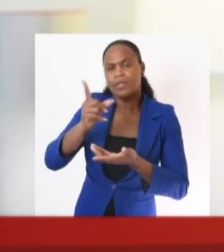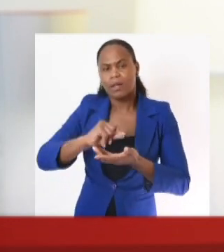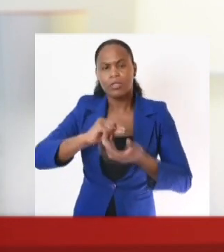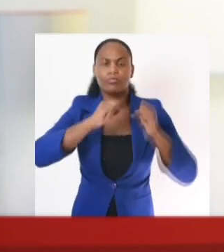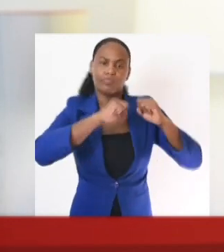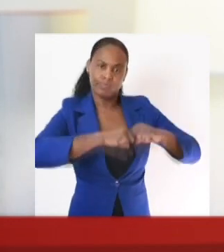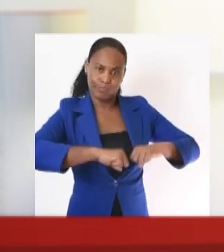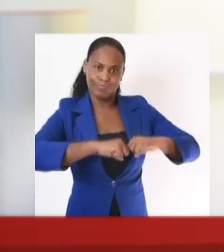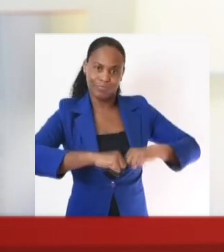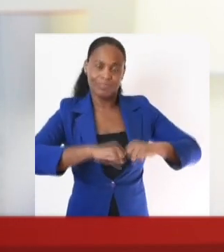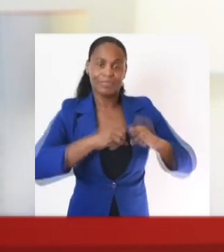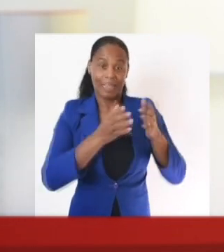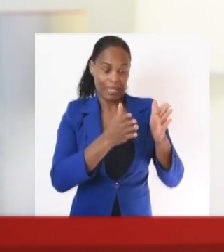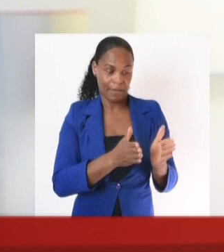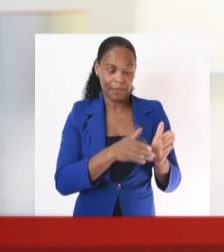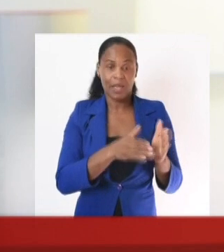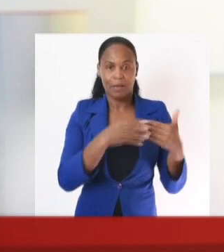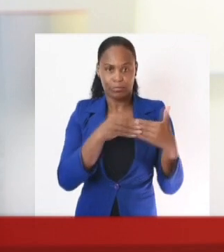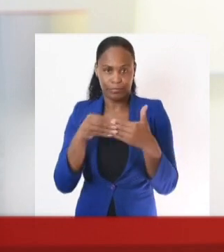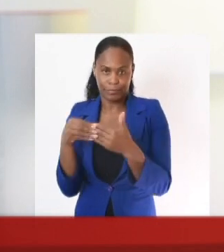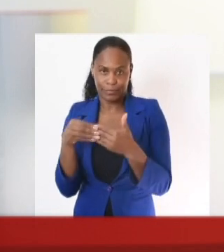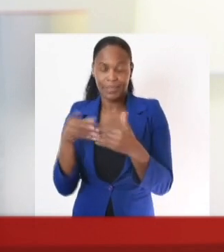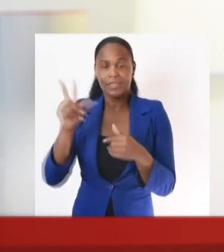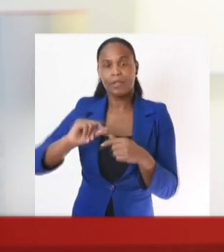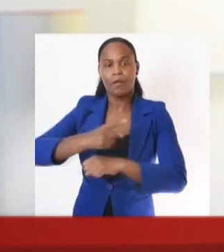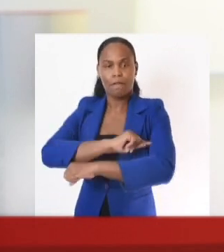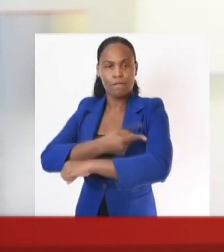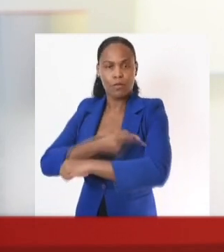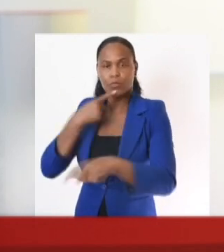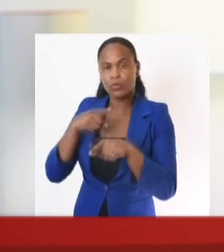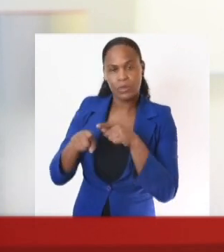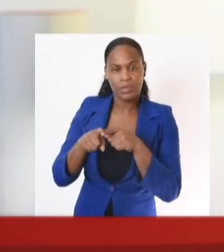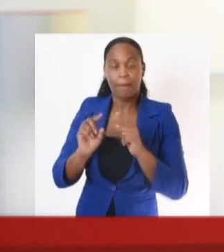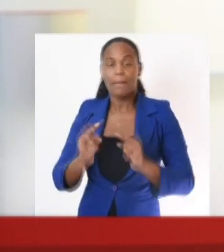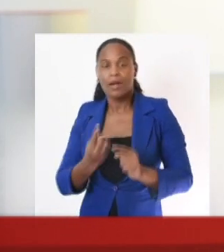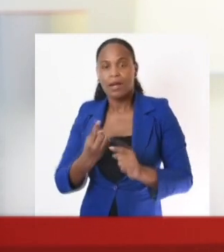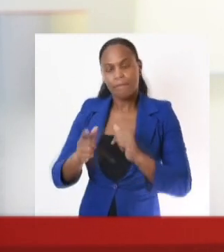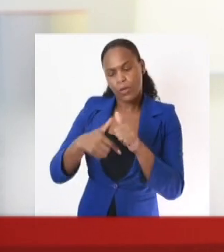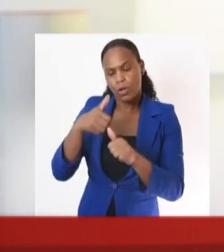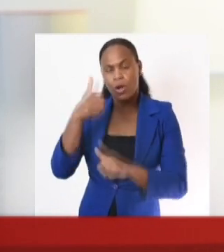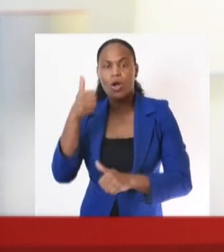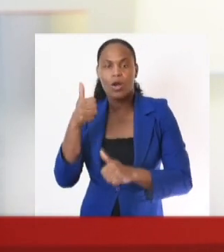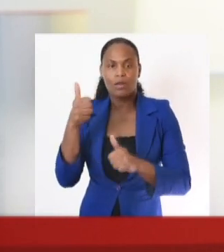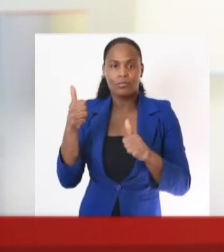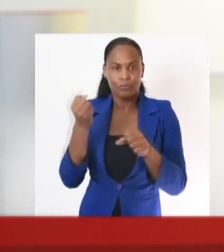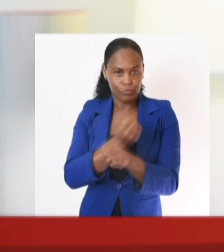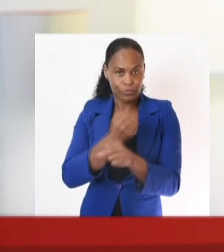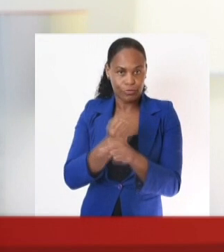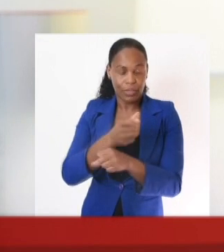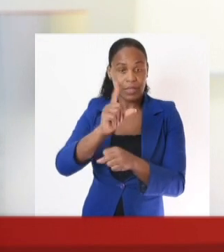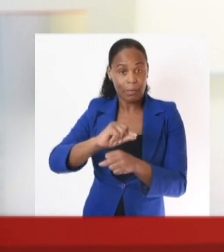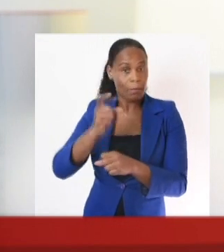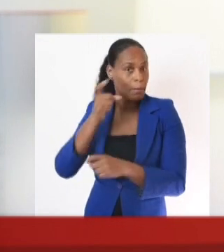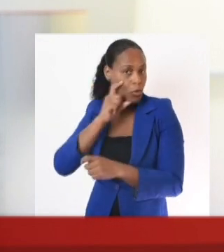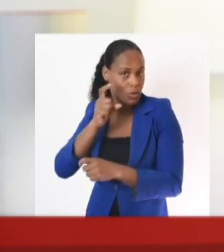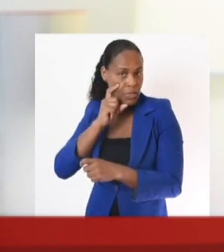consensos entre as lideranças e as forças políticas para aperfeiçoar o funcionamento e